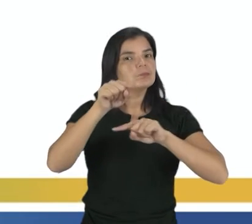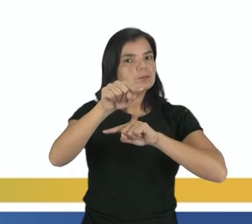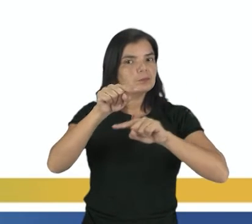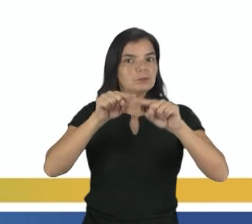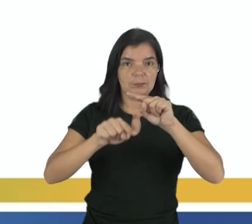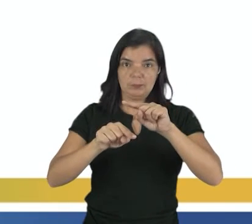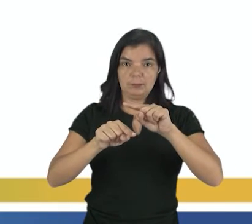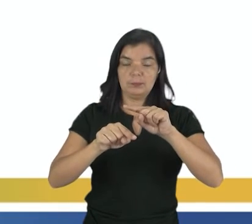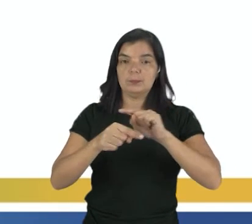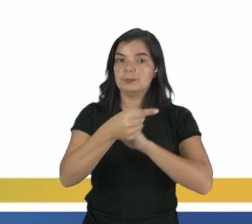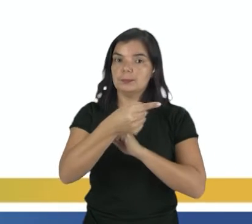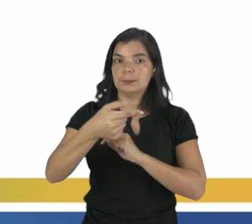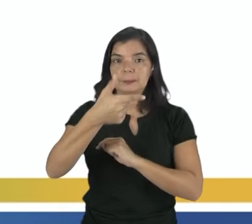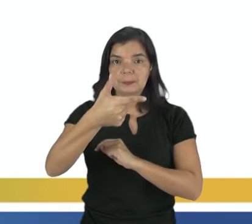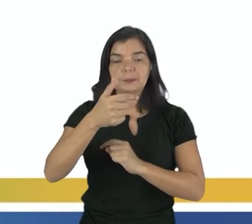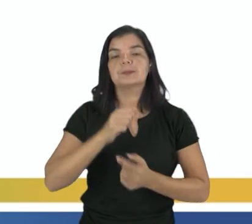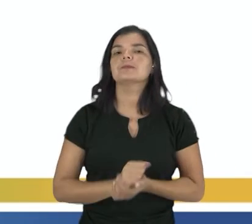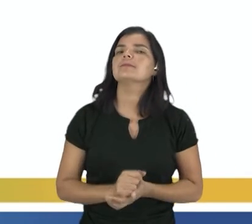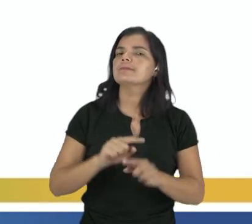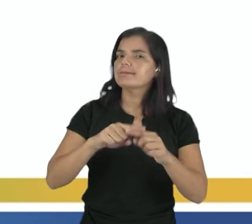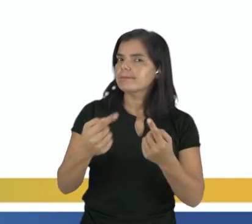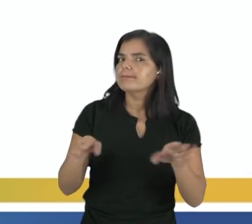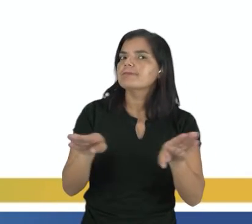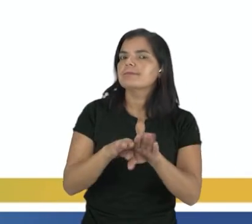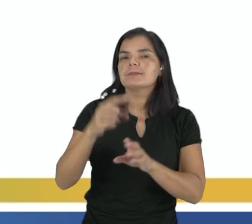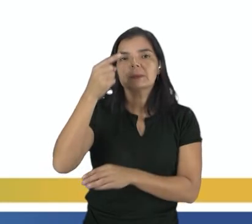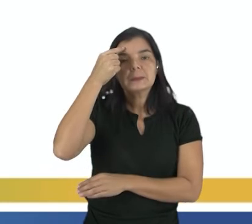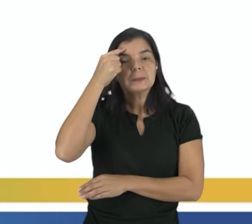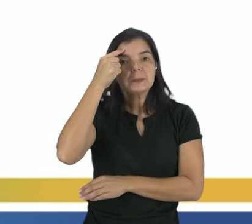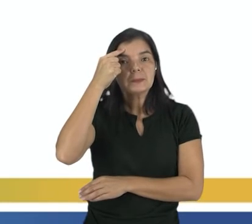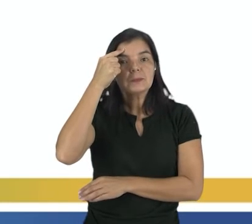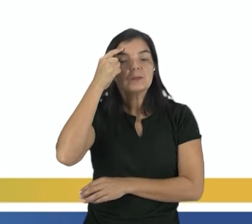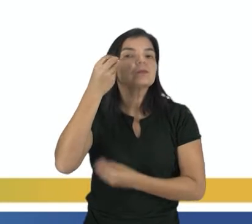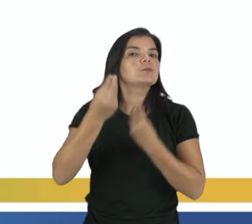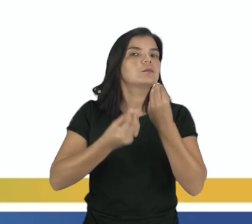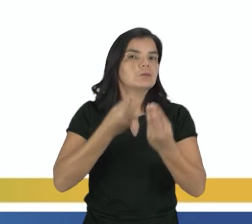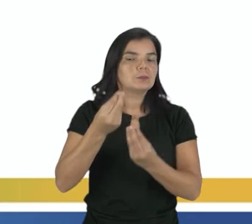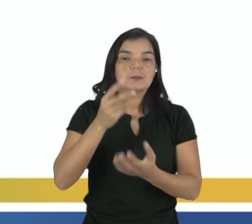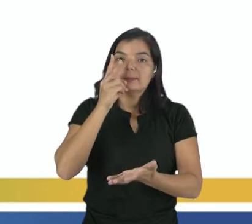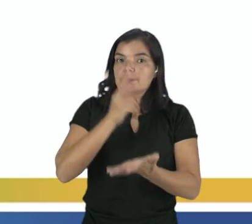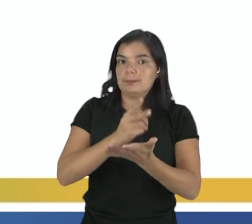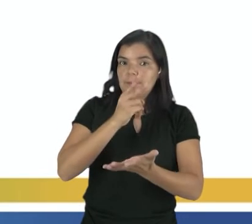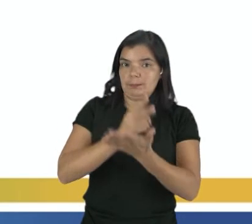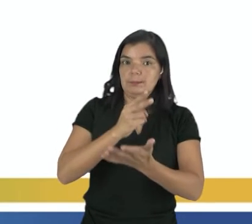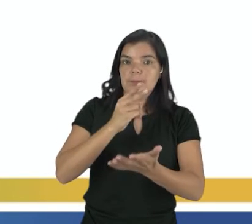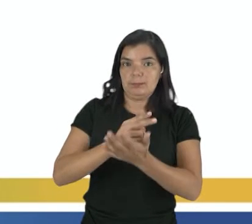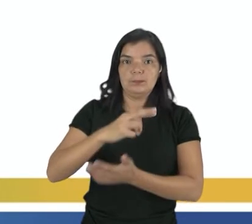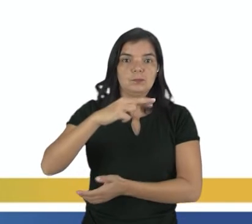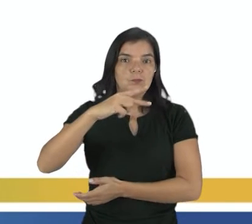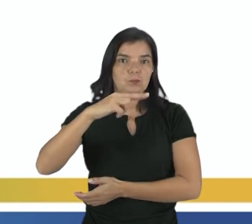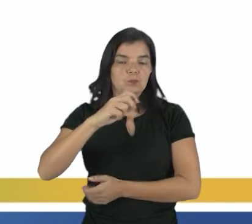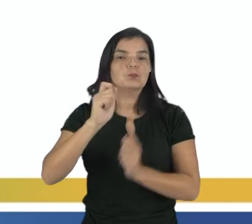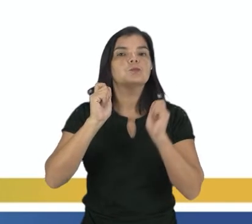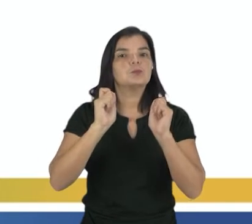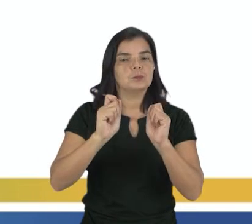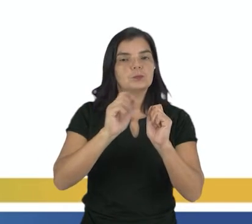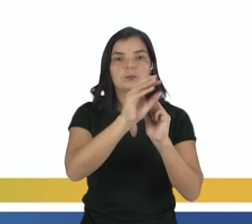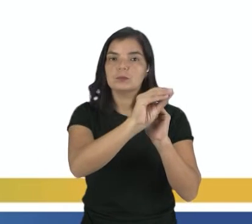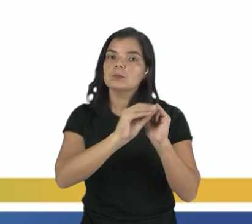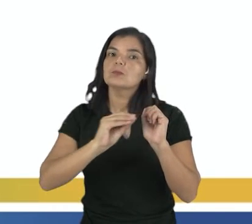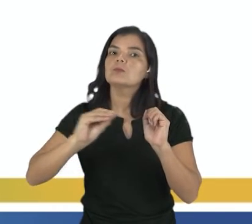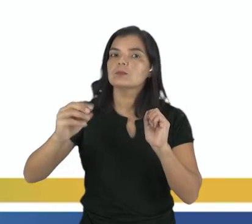dividir dos dois lados por menos dois mas eu também posso pensar assim como o macete toda vez que eu chegar no meio dessa forma eu posso